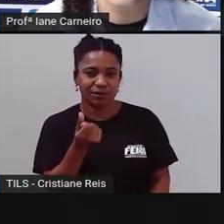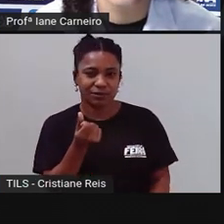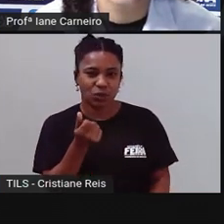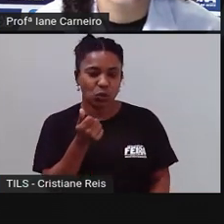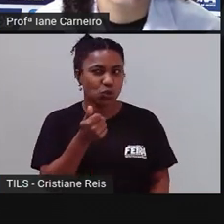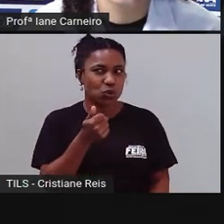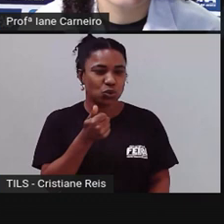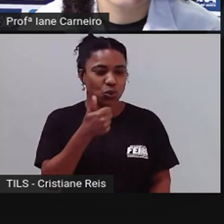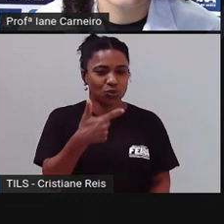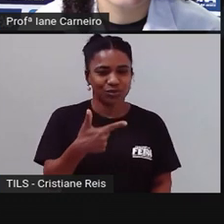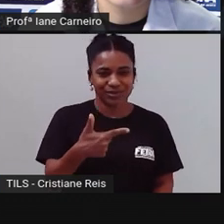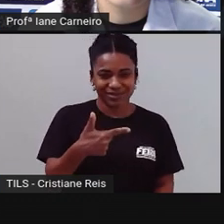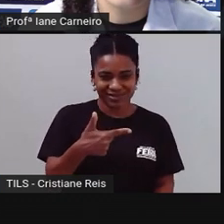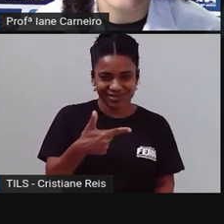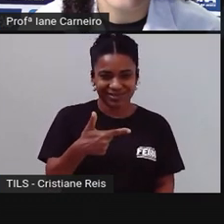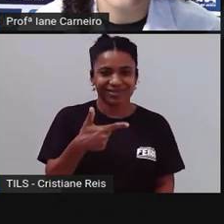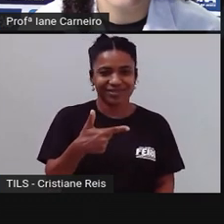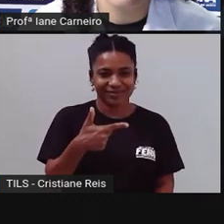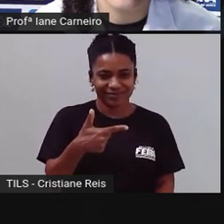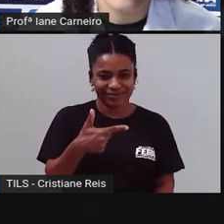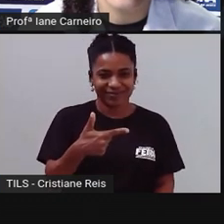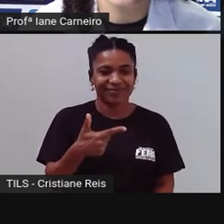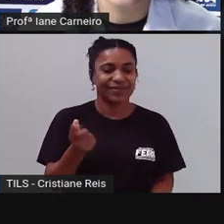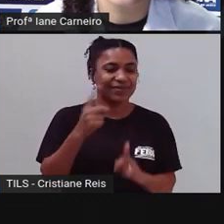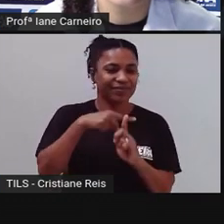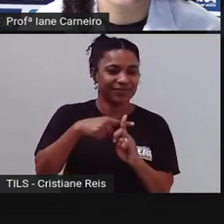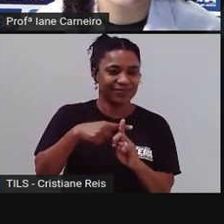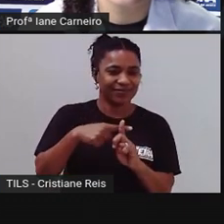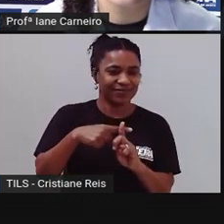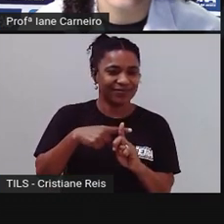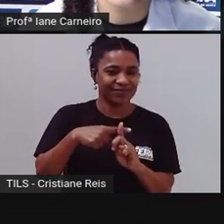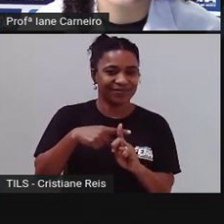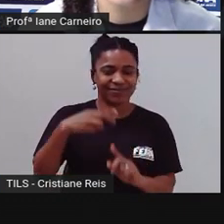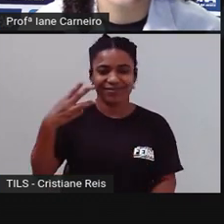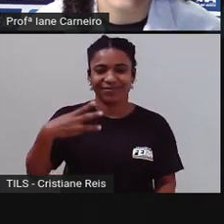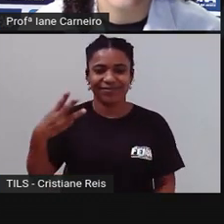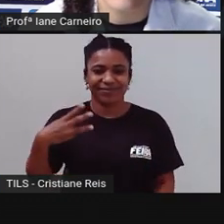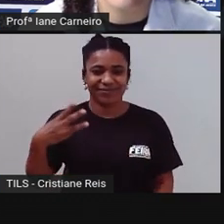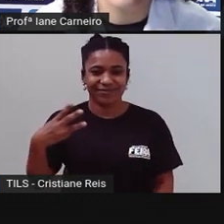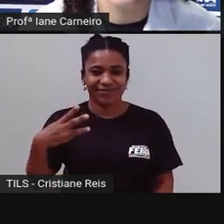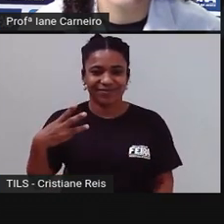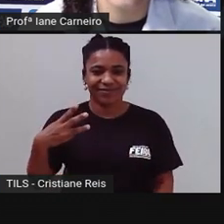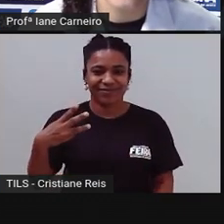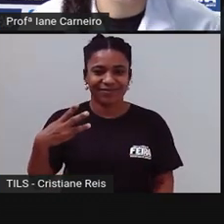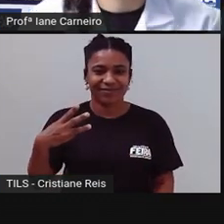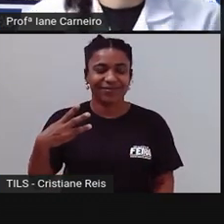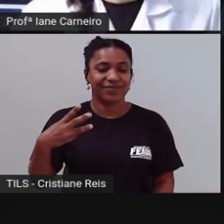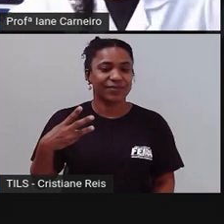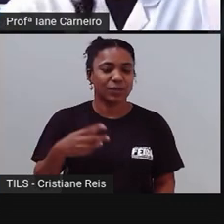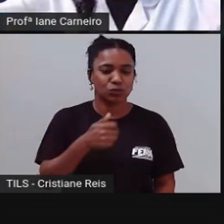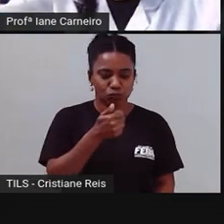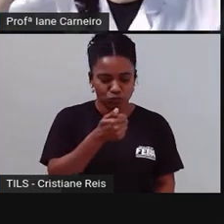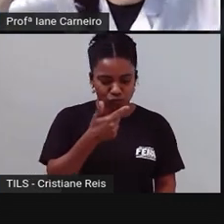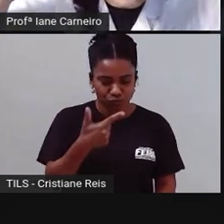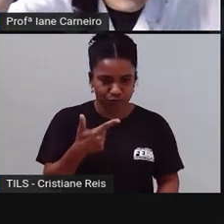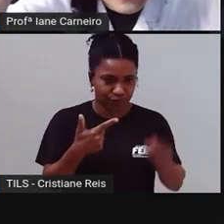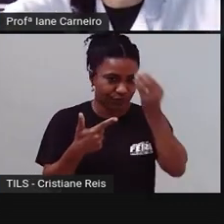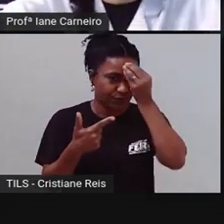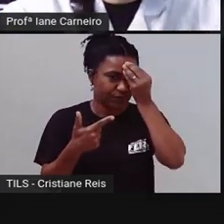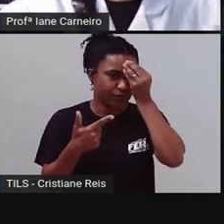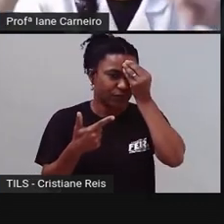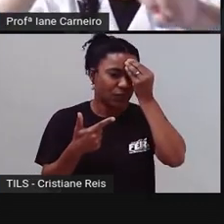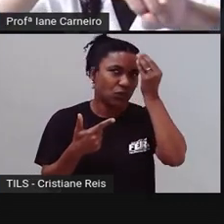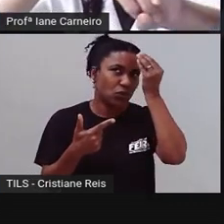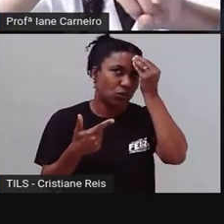a 12. Mais 3 é igual a quanto? 12. Ó, aí você guarda na sua